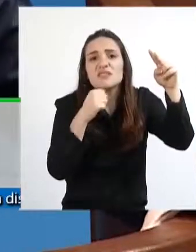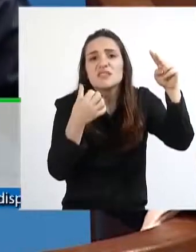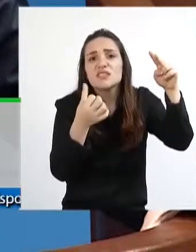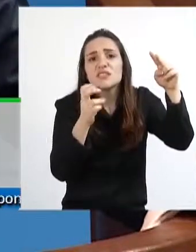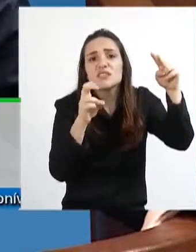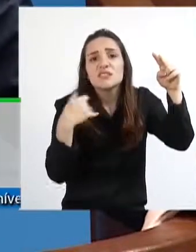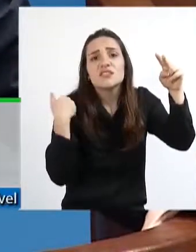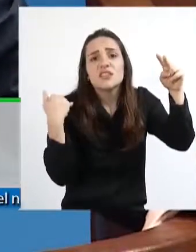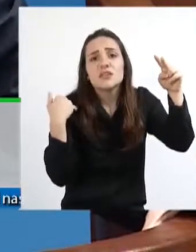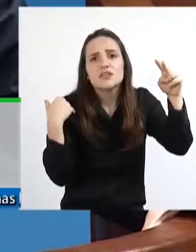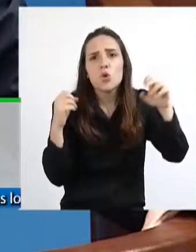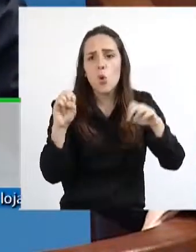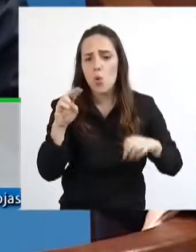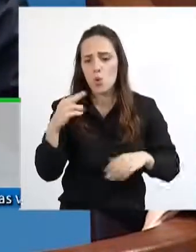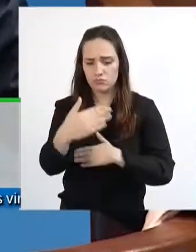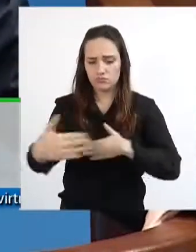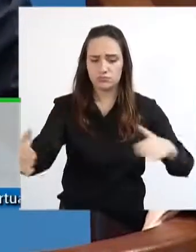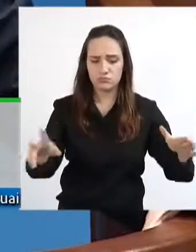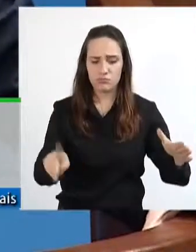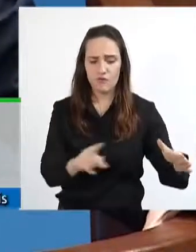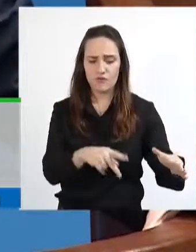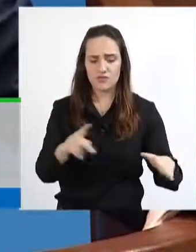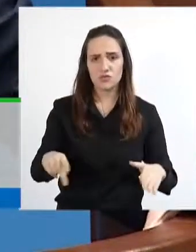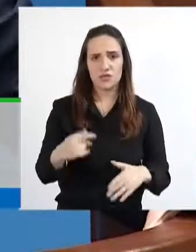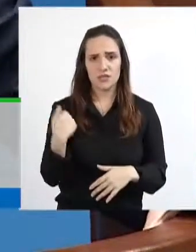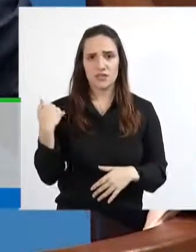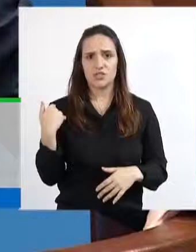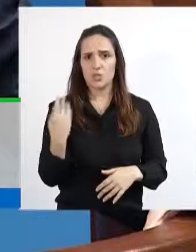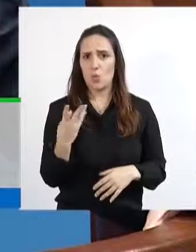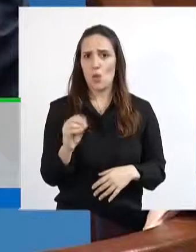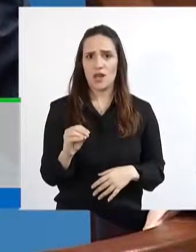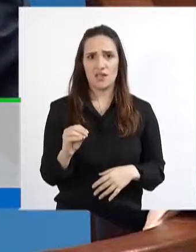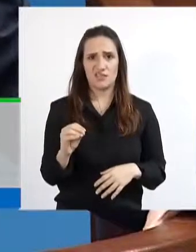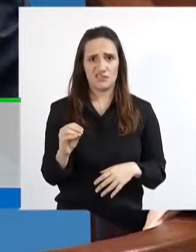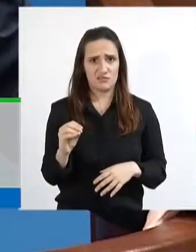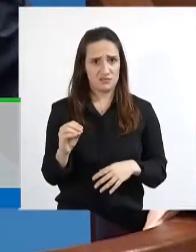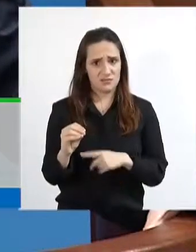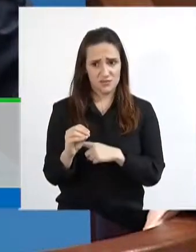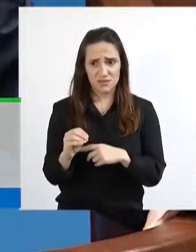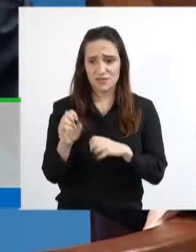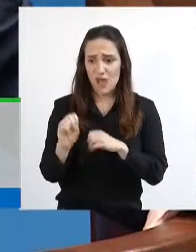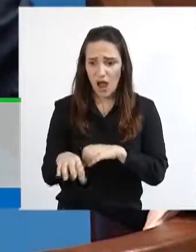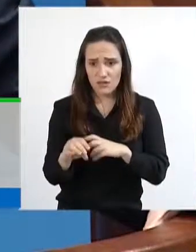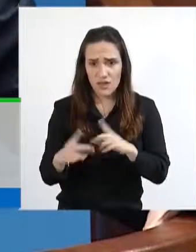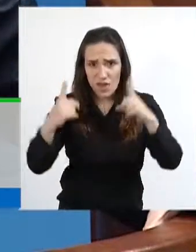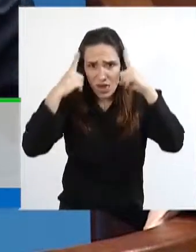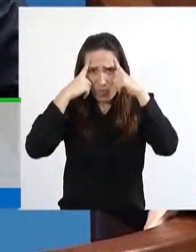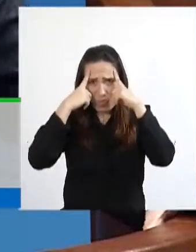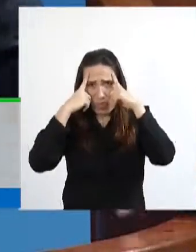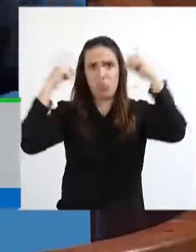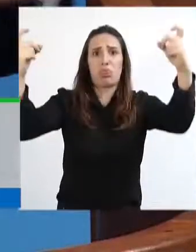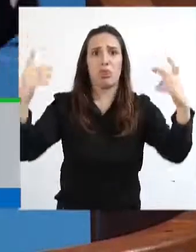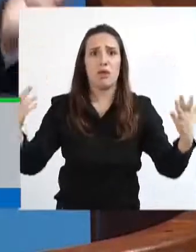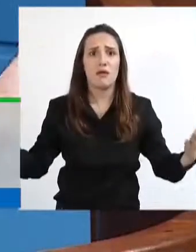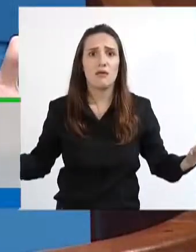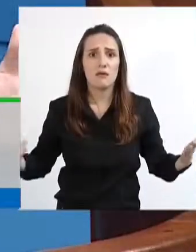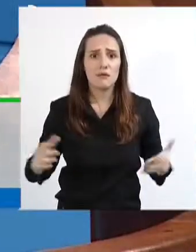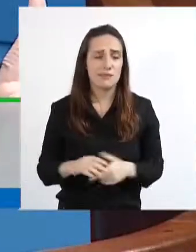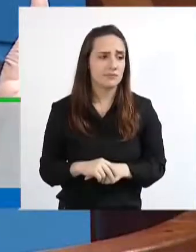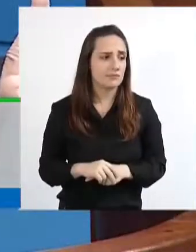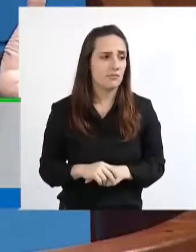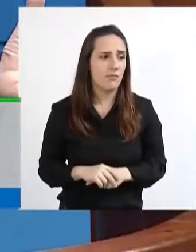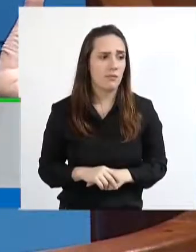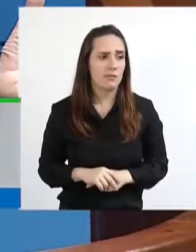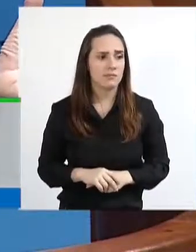aula, se ela não tiver pirada da cabeça, não é? Algumas